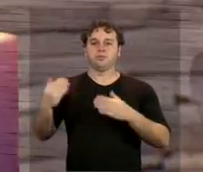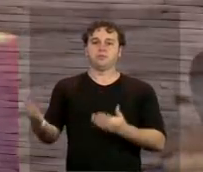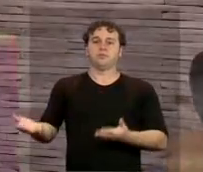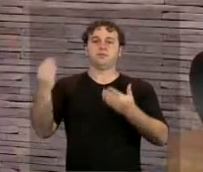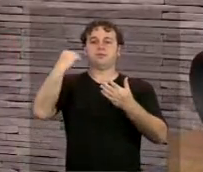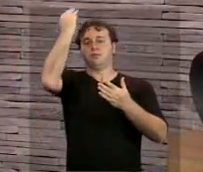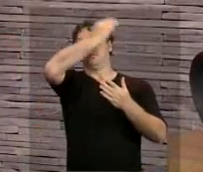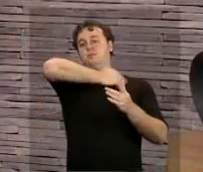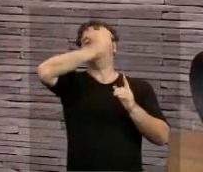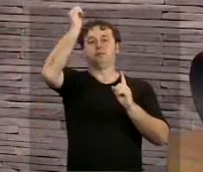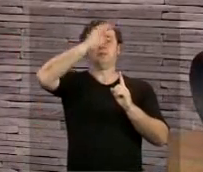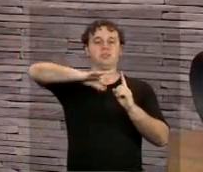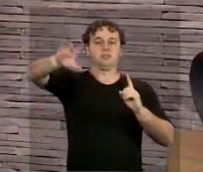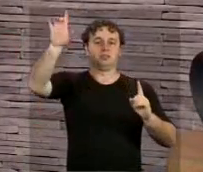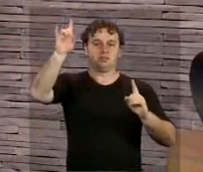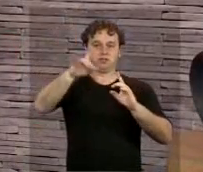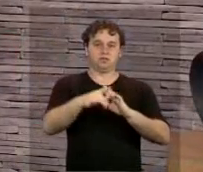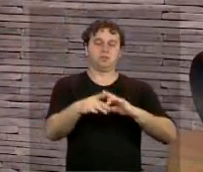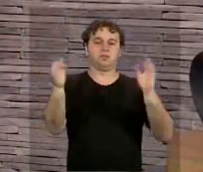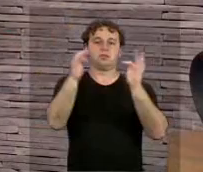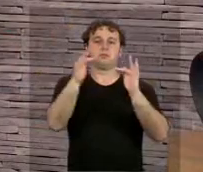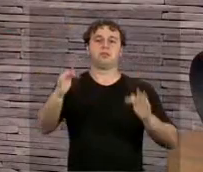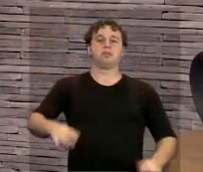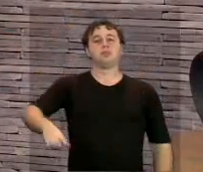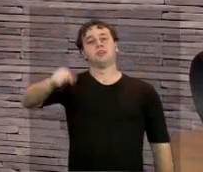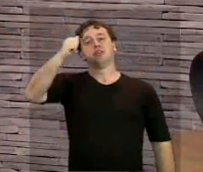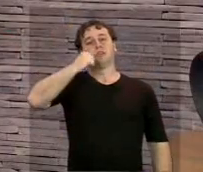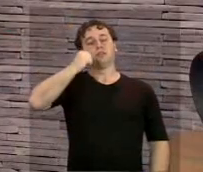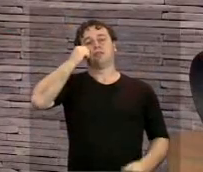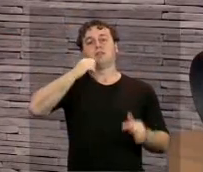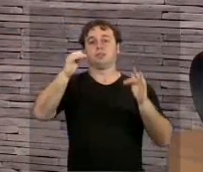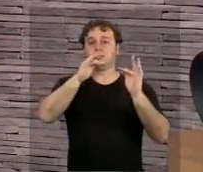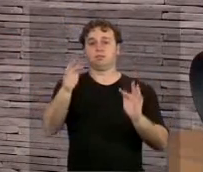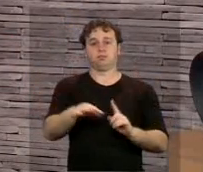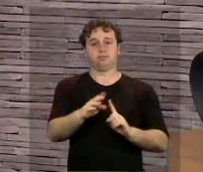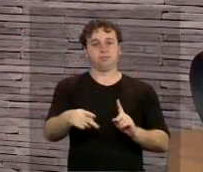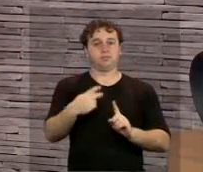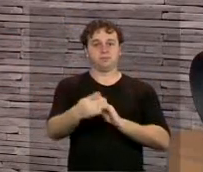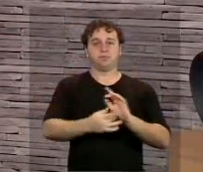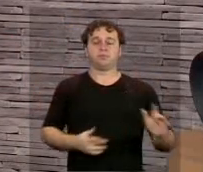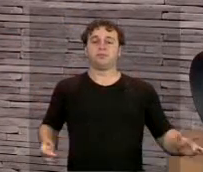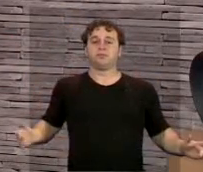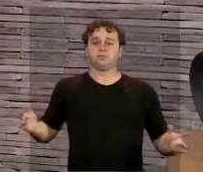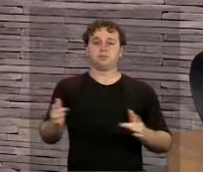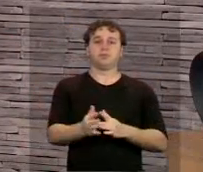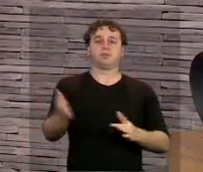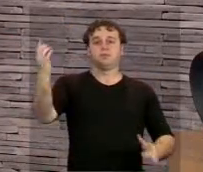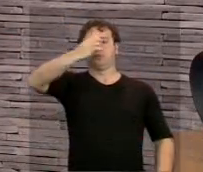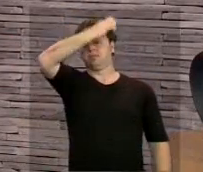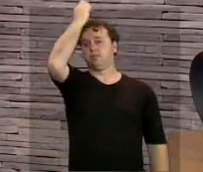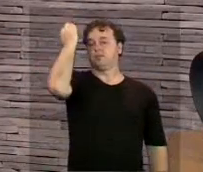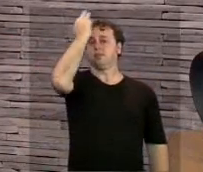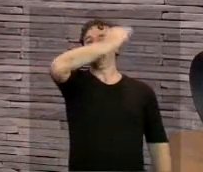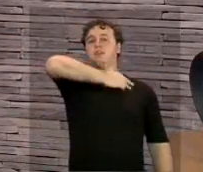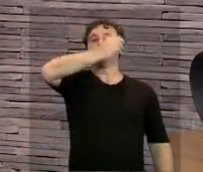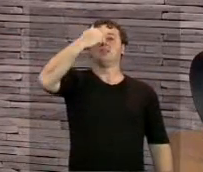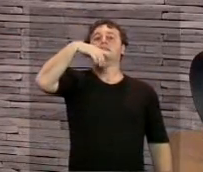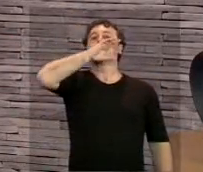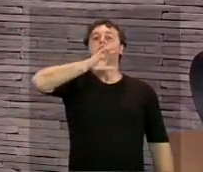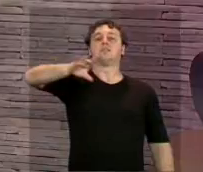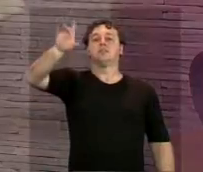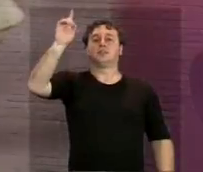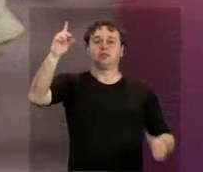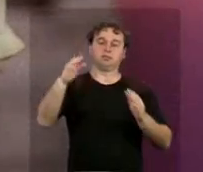Ave Maria, cheia de graça, o Senhor é convosco. Bendita sois vós entre as mulheres e bendito é o fruto do vosso ventre,